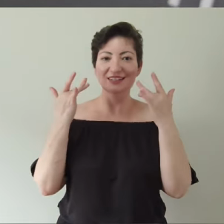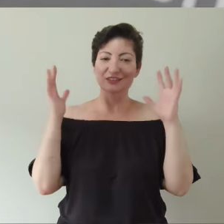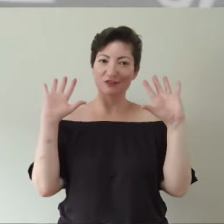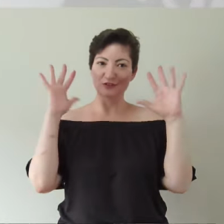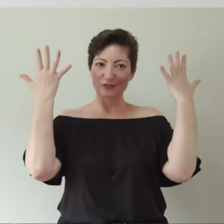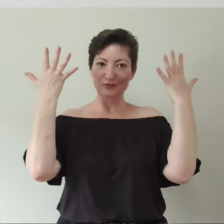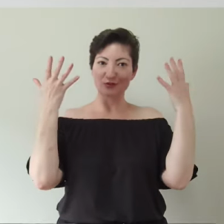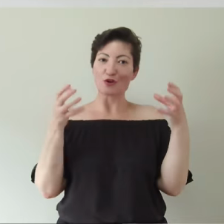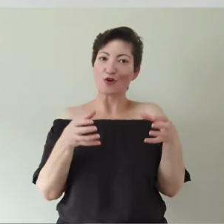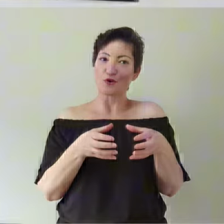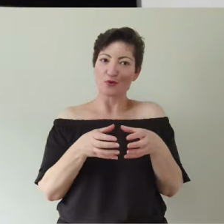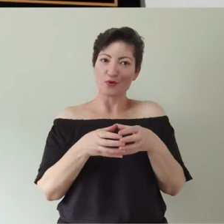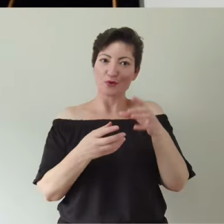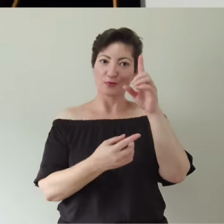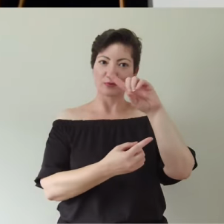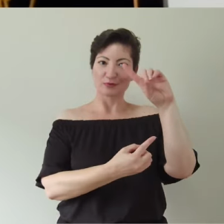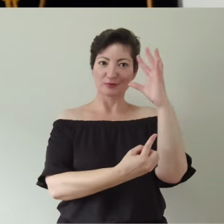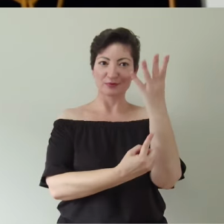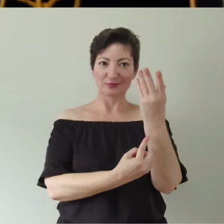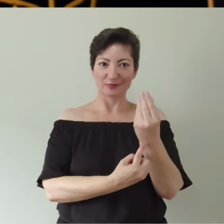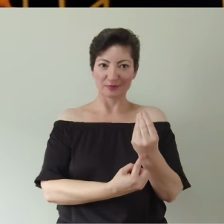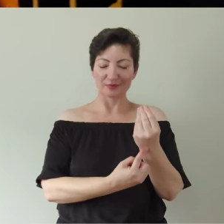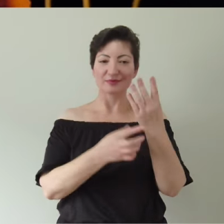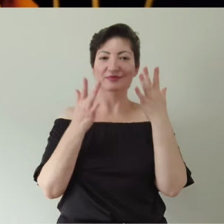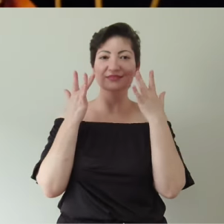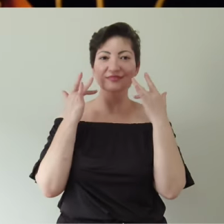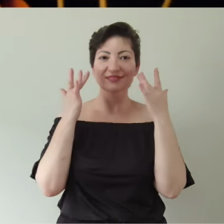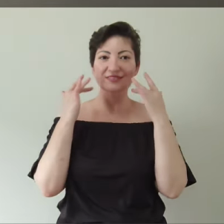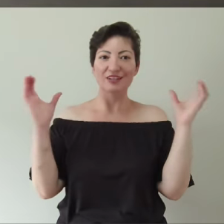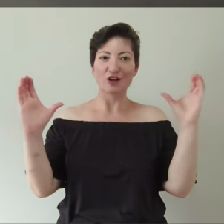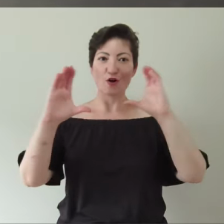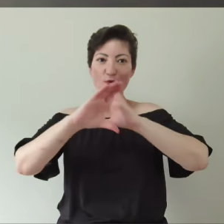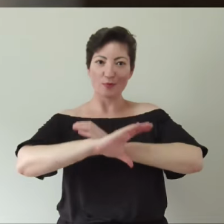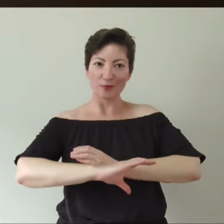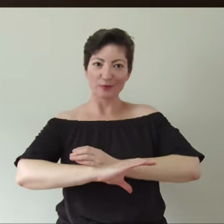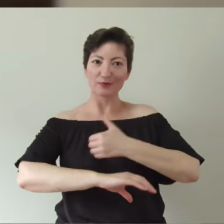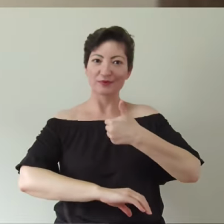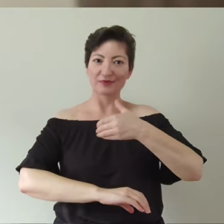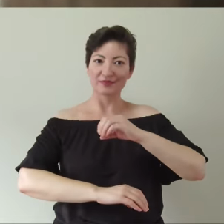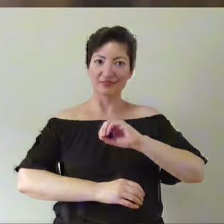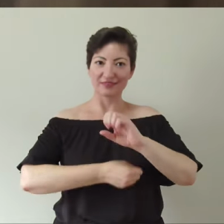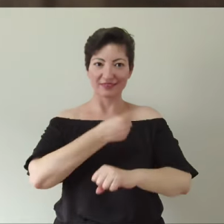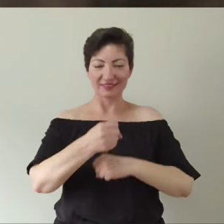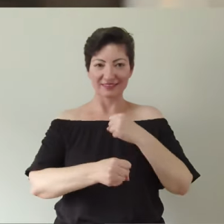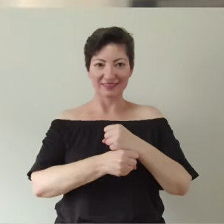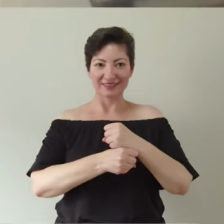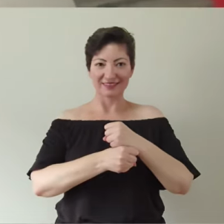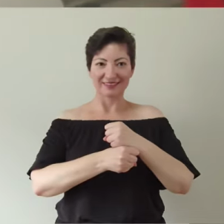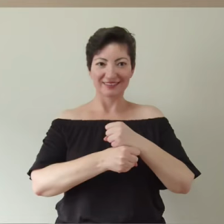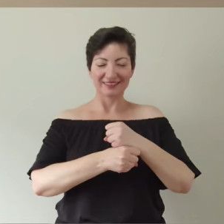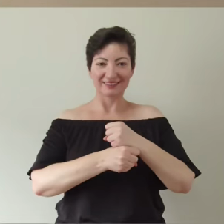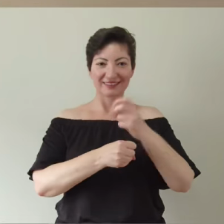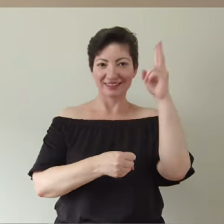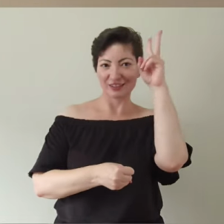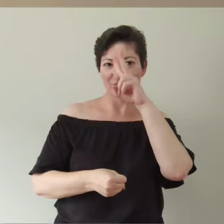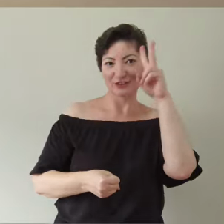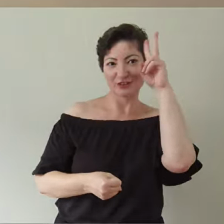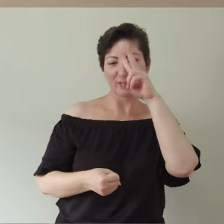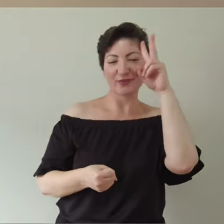Este é o Grupo Dia de Arte, um grupo de teatro que completou 10 anos. 10 anos de